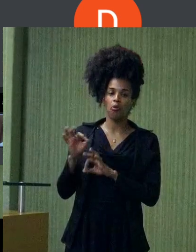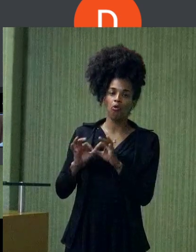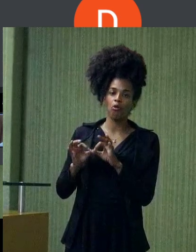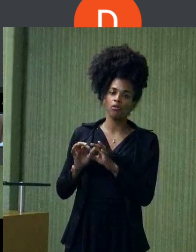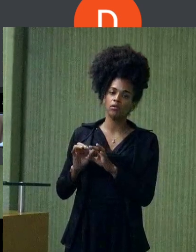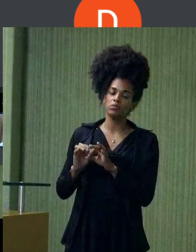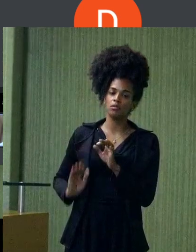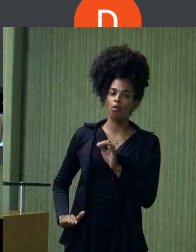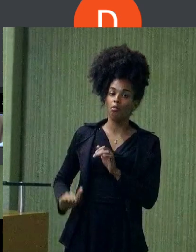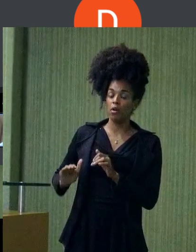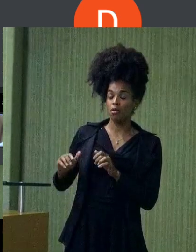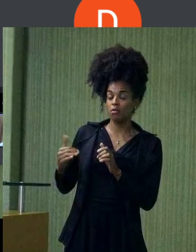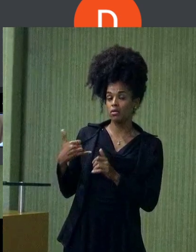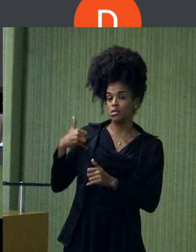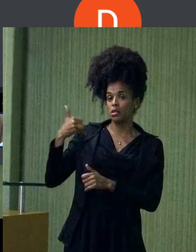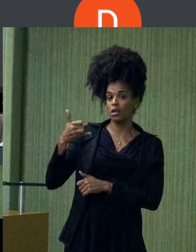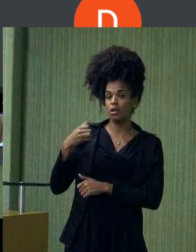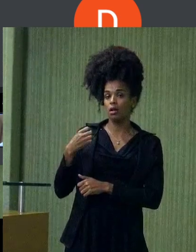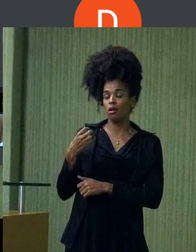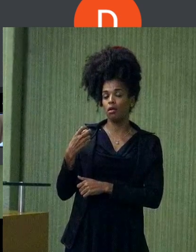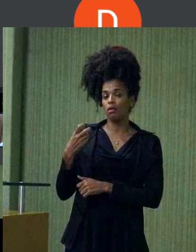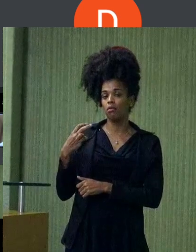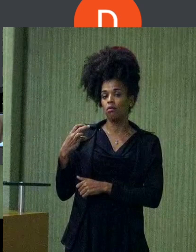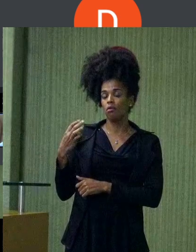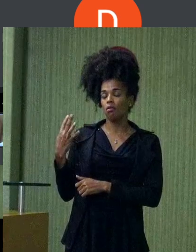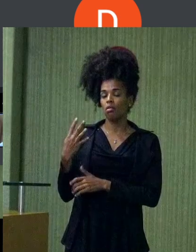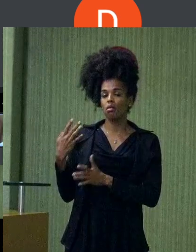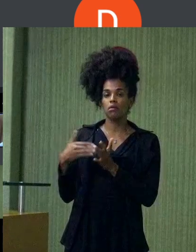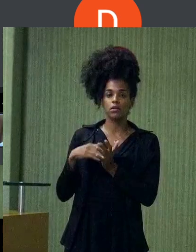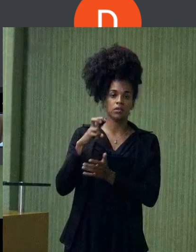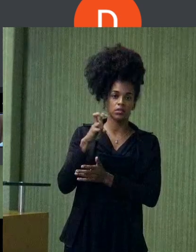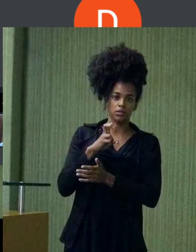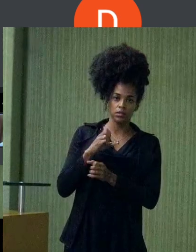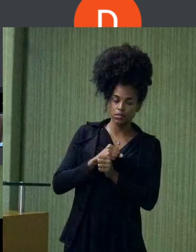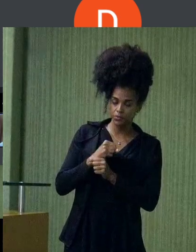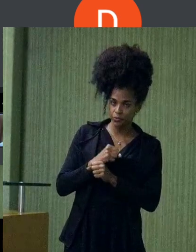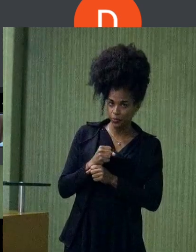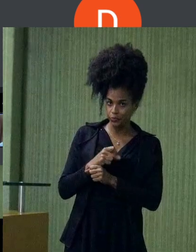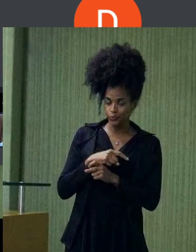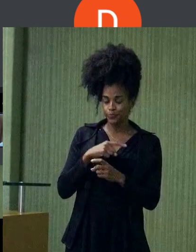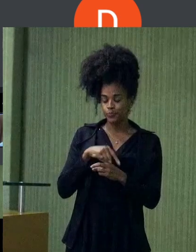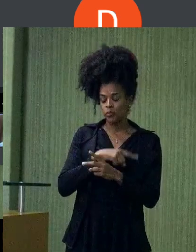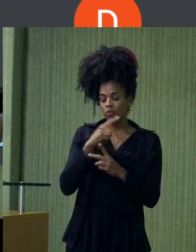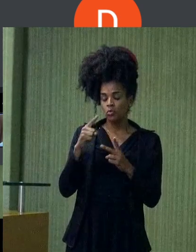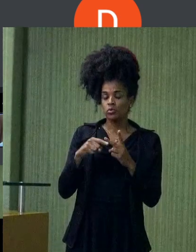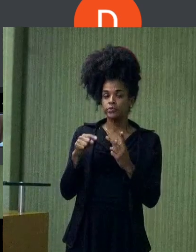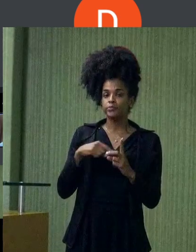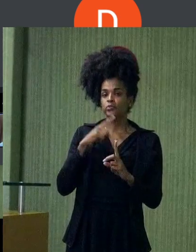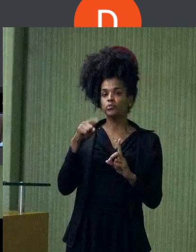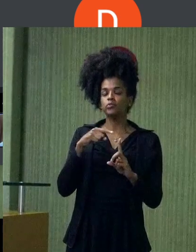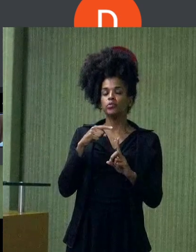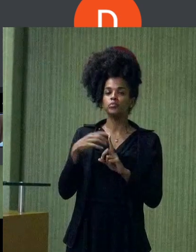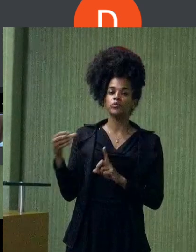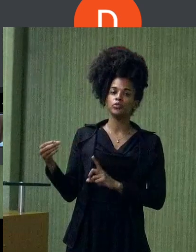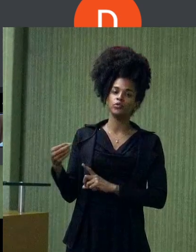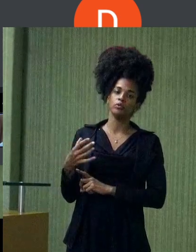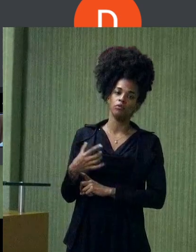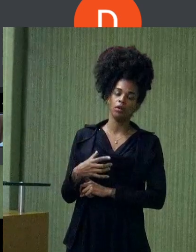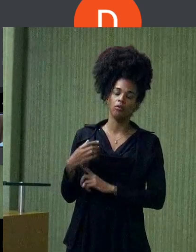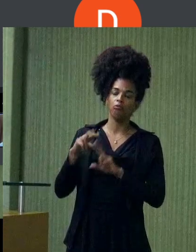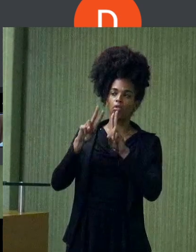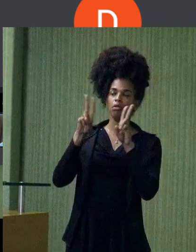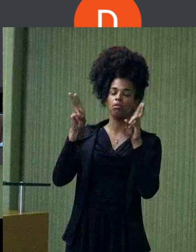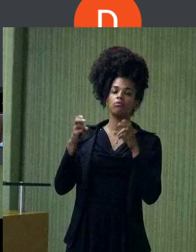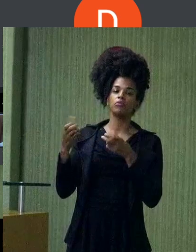esse objetivo ele apresenta nova estratégias o objetivo dois ele é novo Portanto ele fala da qualidade da educação